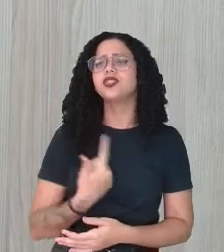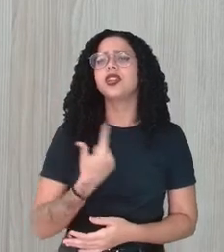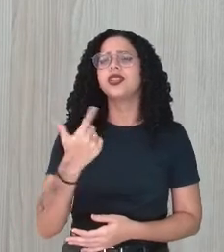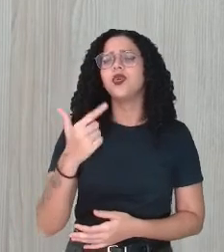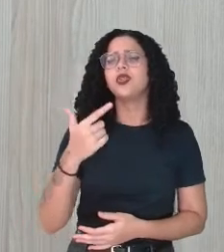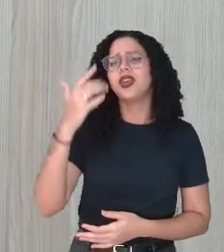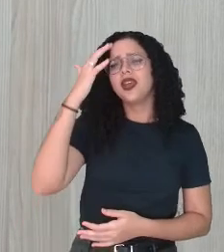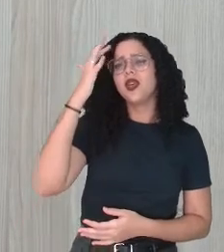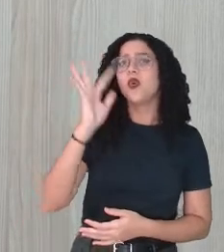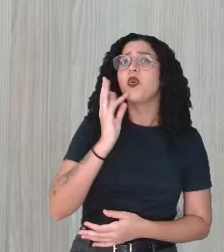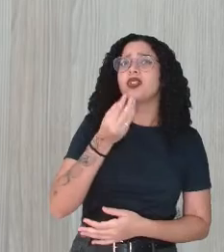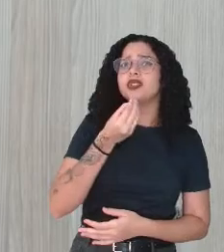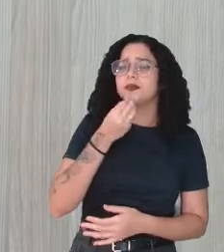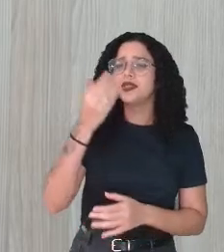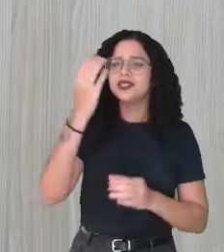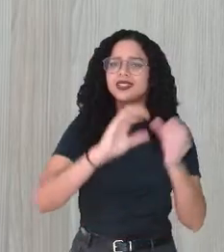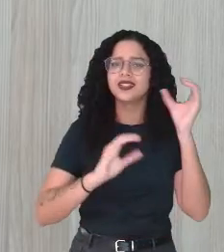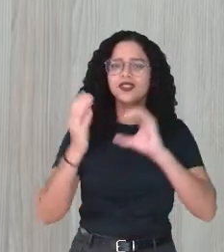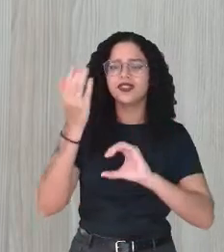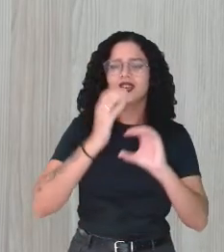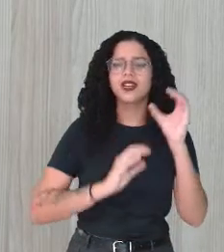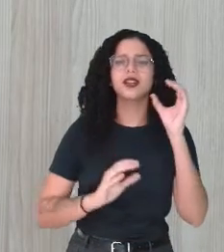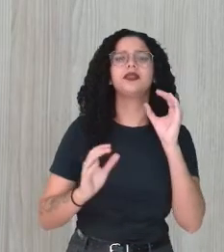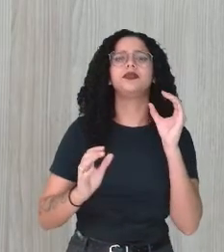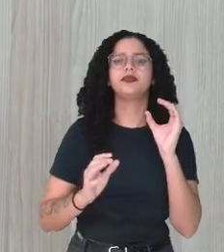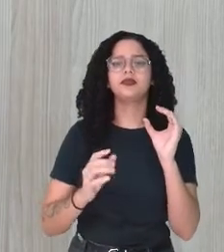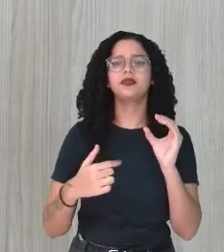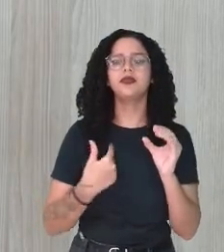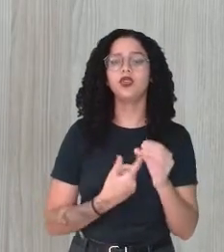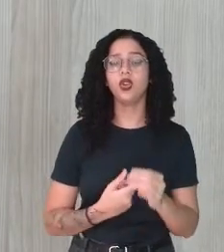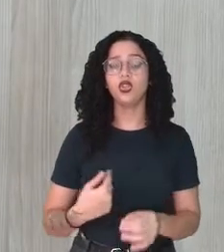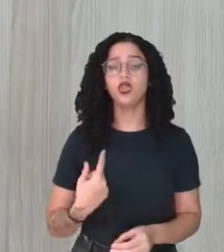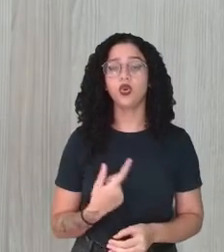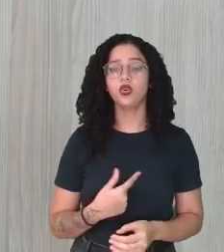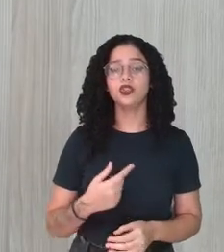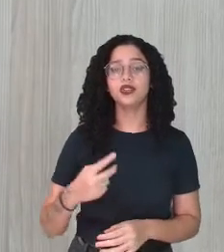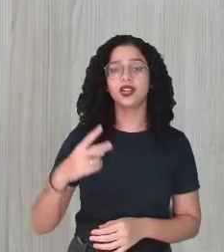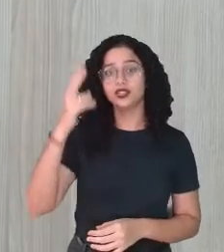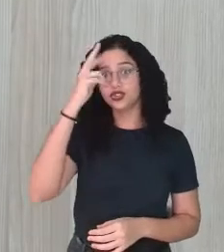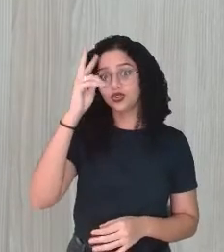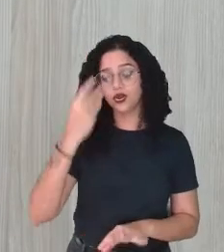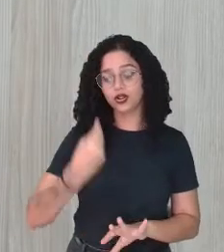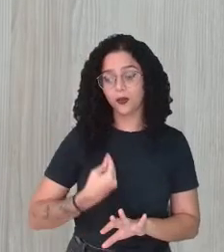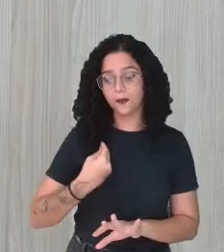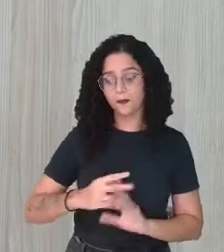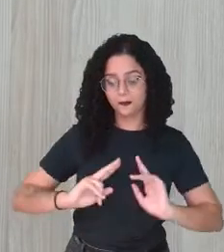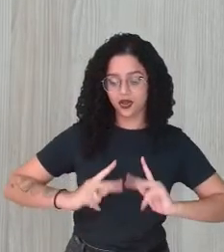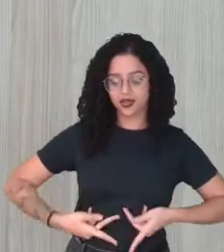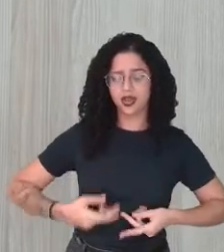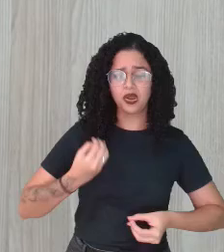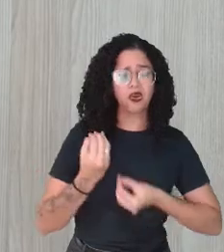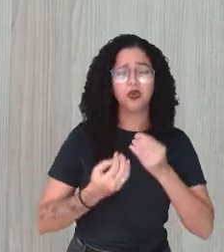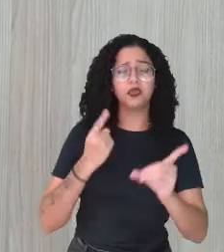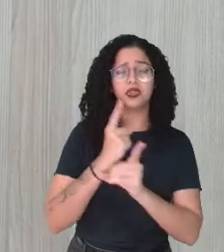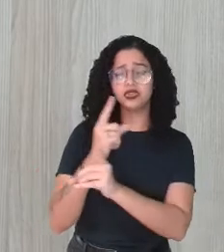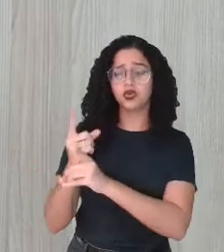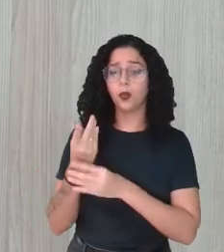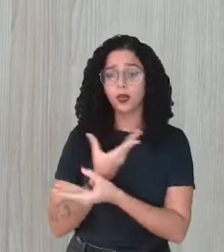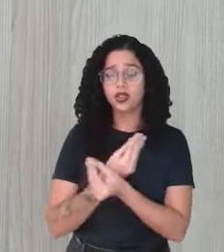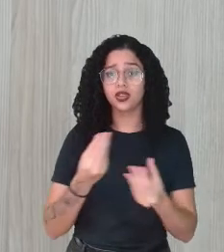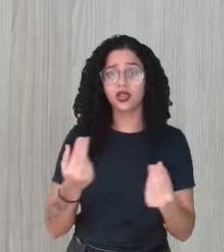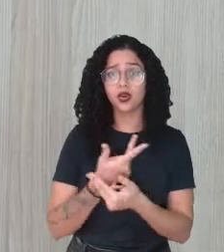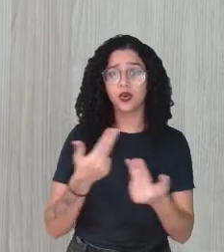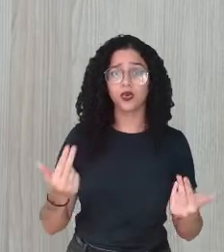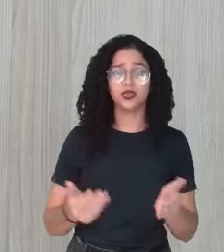o conhecimento científico ao longo, né, da nossa história, da humanidade mesmo. Como é que a gente ia descobrir tantas coisas, né?